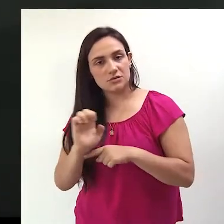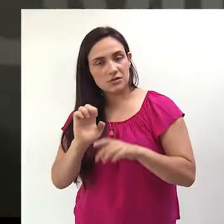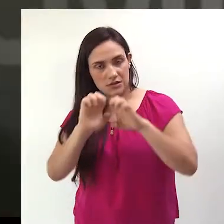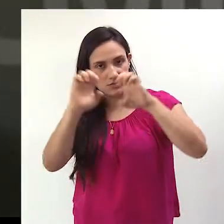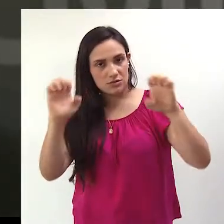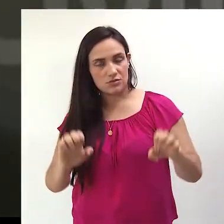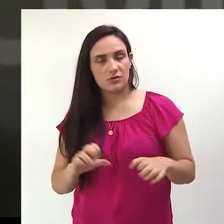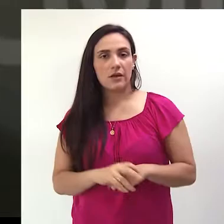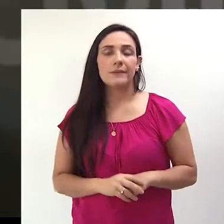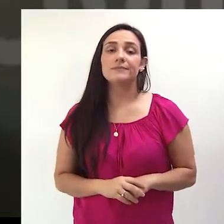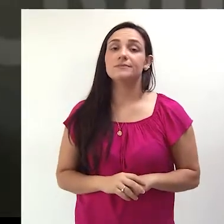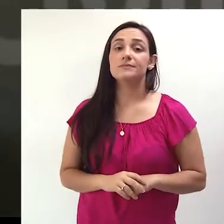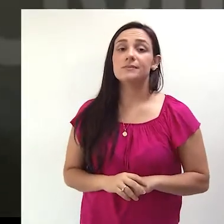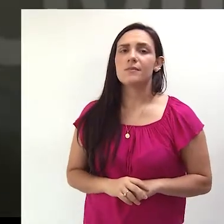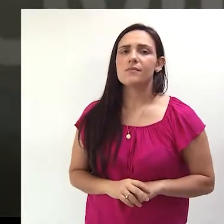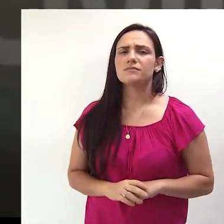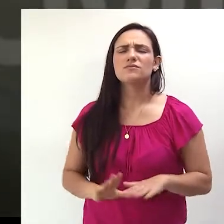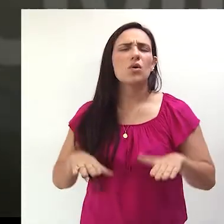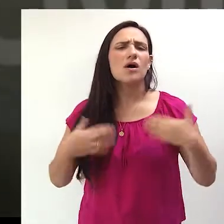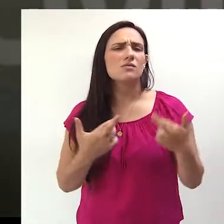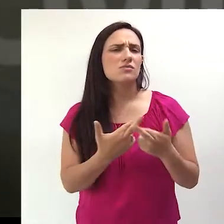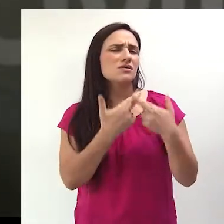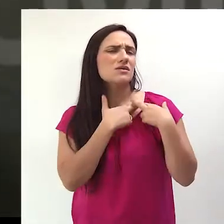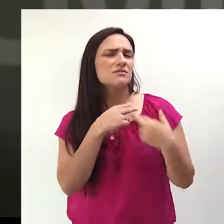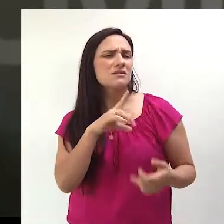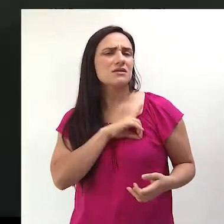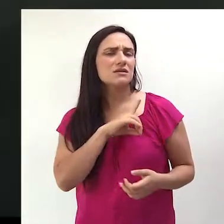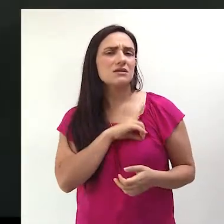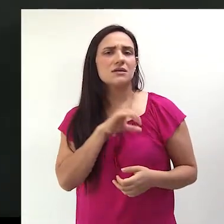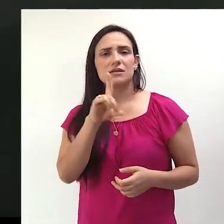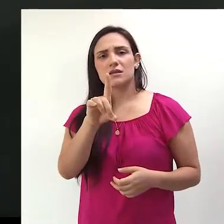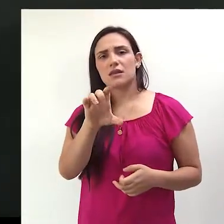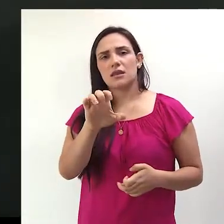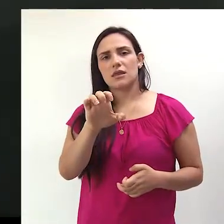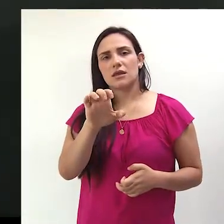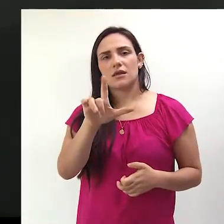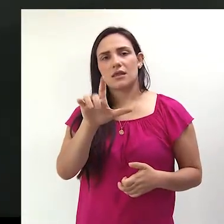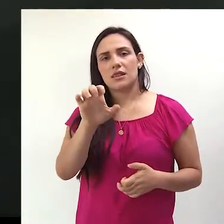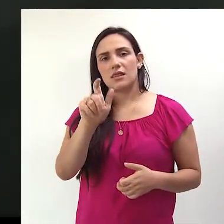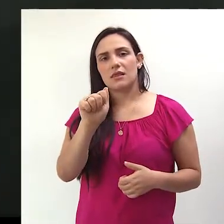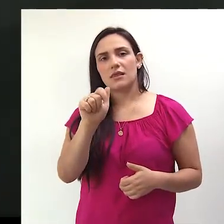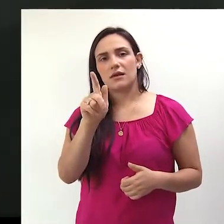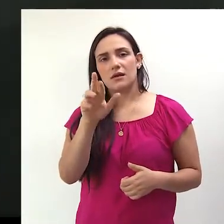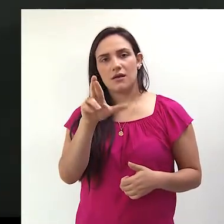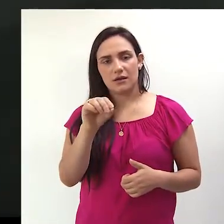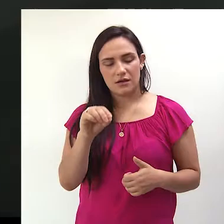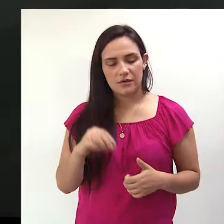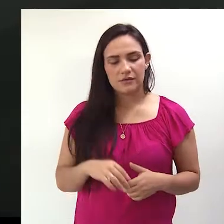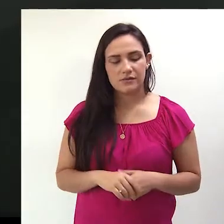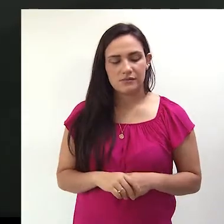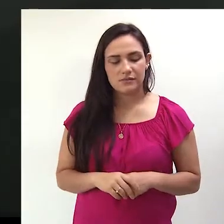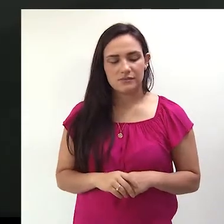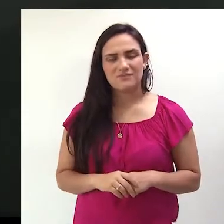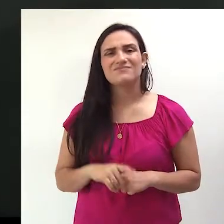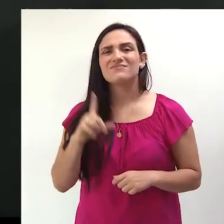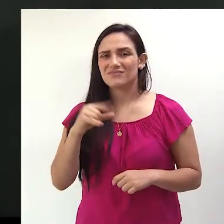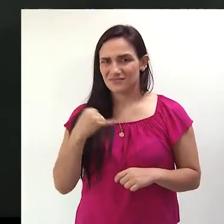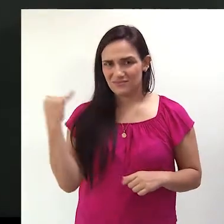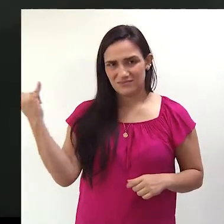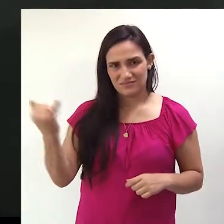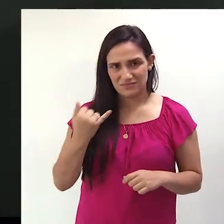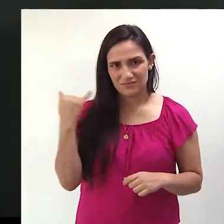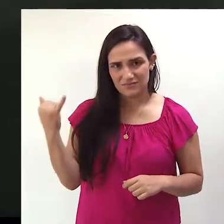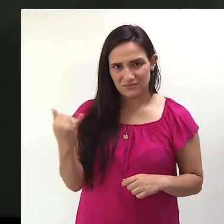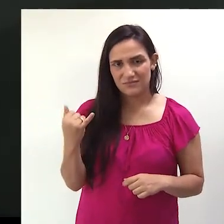Civil. E, doutor, quais são as atribuições da Deleagro? Então, são inúmeras as atribuições, mas as